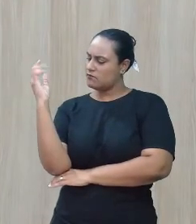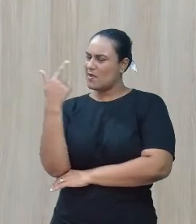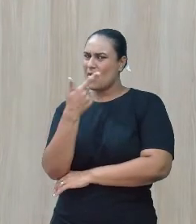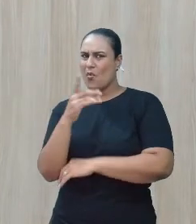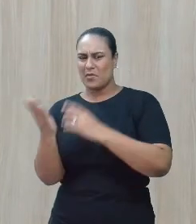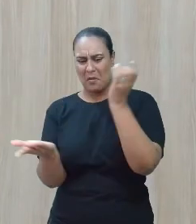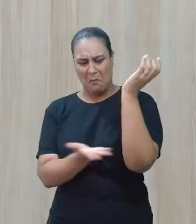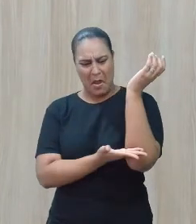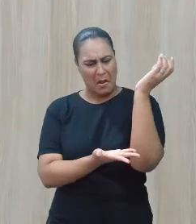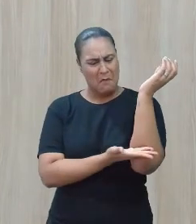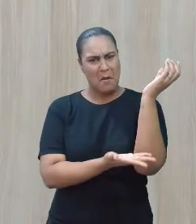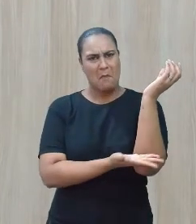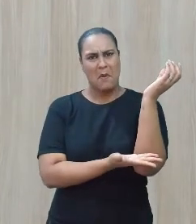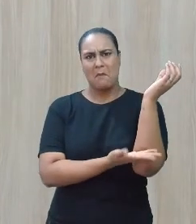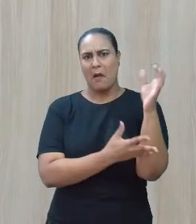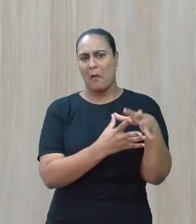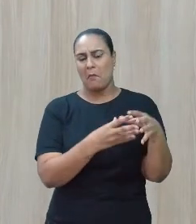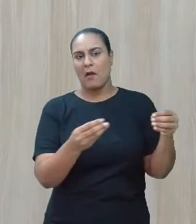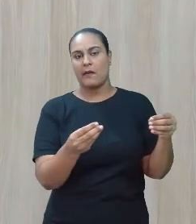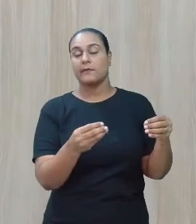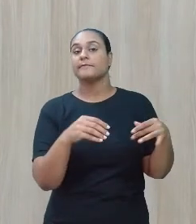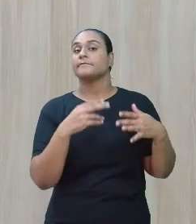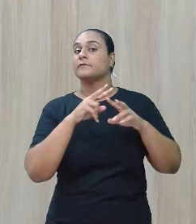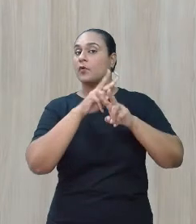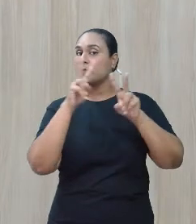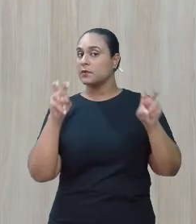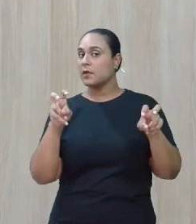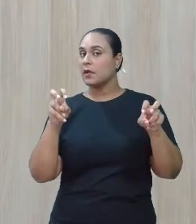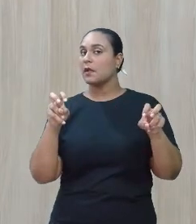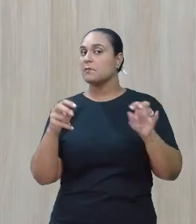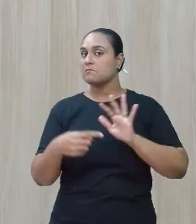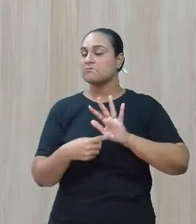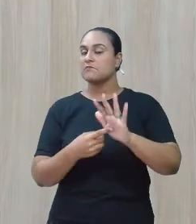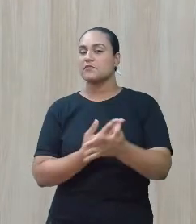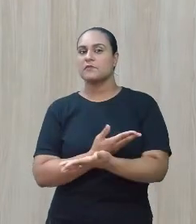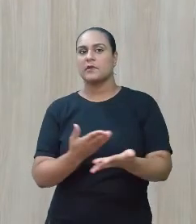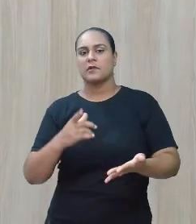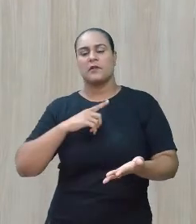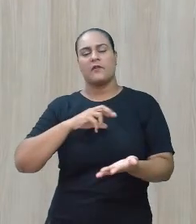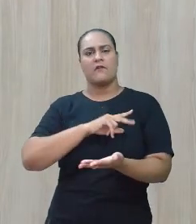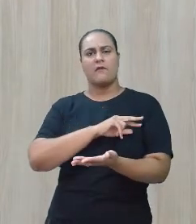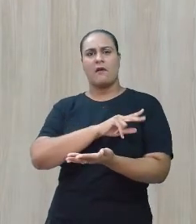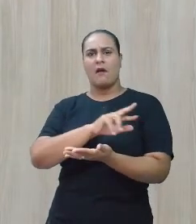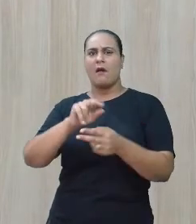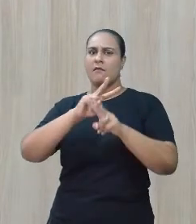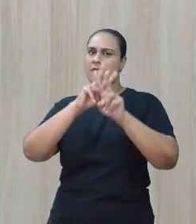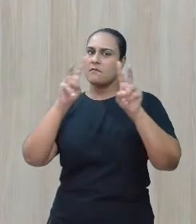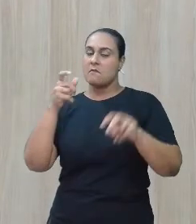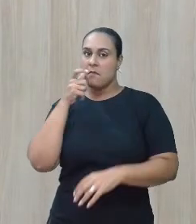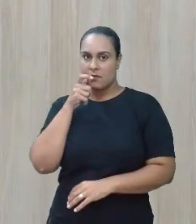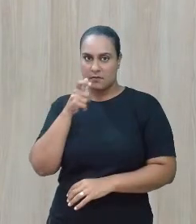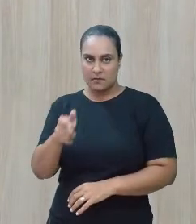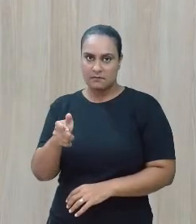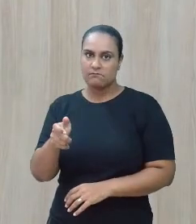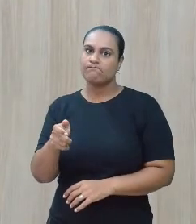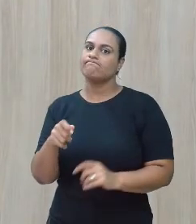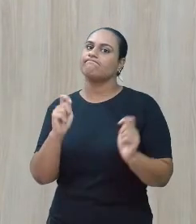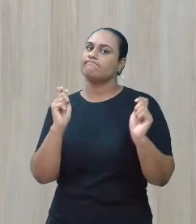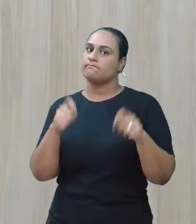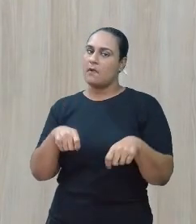cortadas. Então, foi um tema que eu trouxe para vocês, mas tem vários temas bem legais que vocês